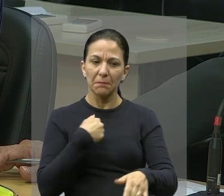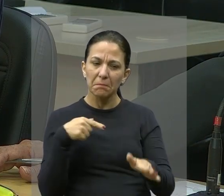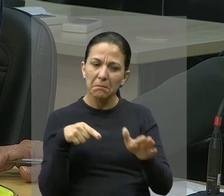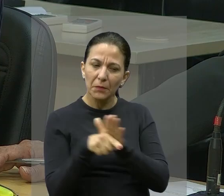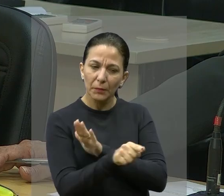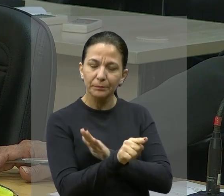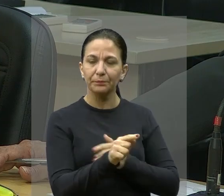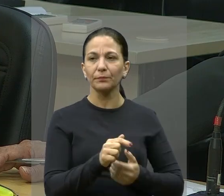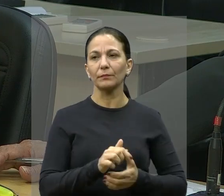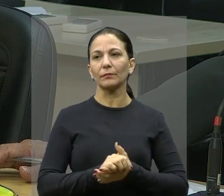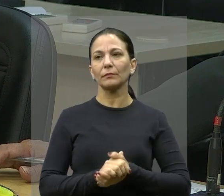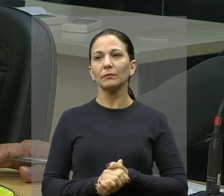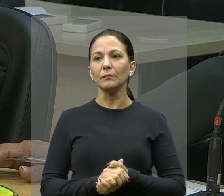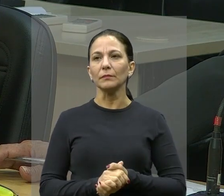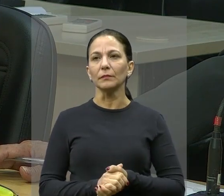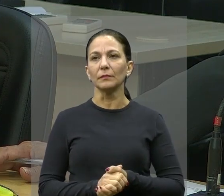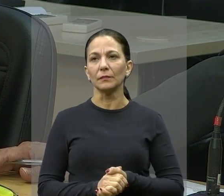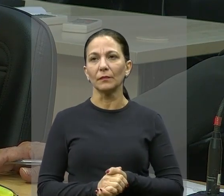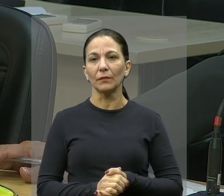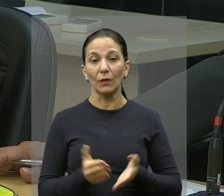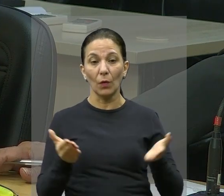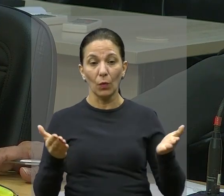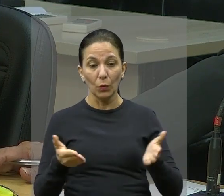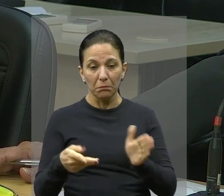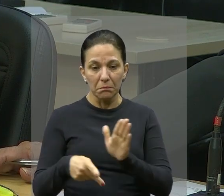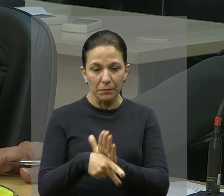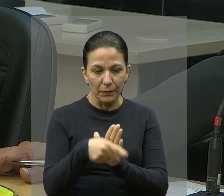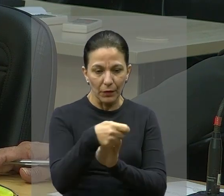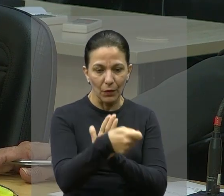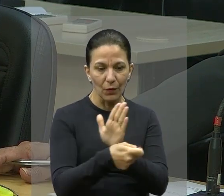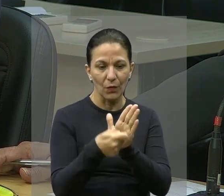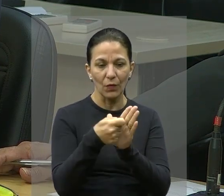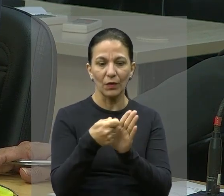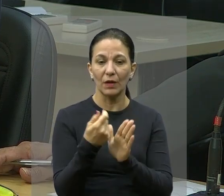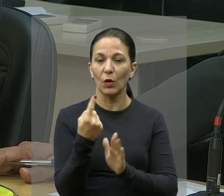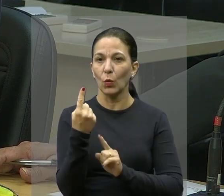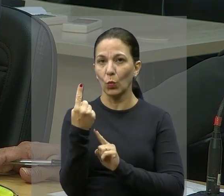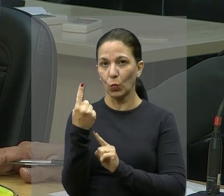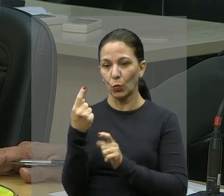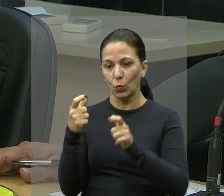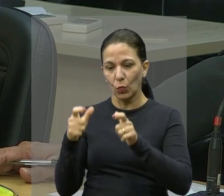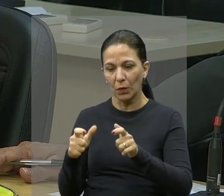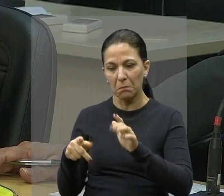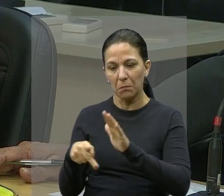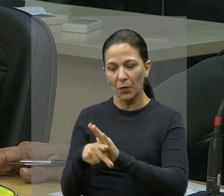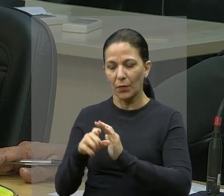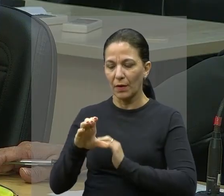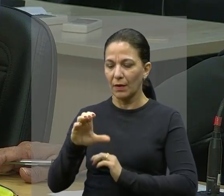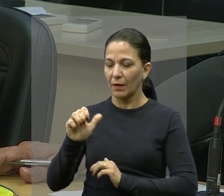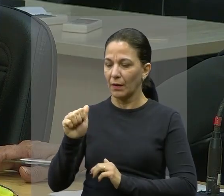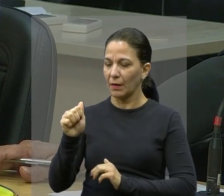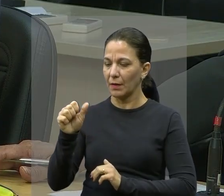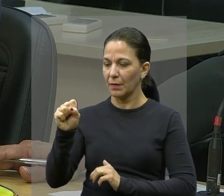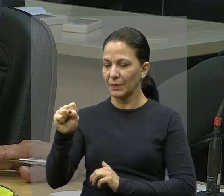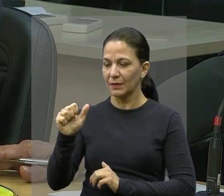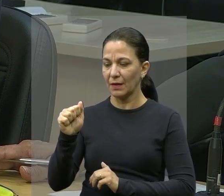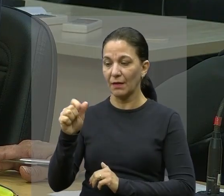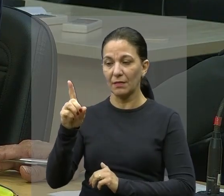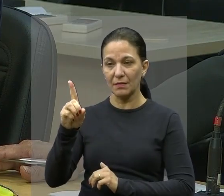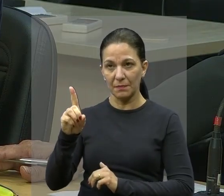né? A gente hoje aqui em Araraquara, a gente só tem um CAPES AD, né? Então a gente atende a cidade